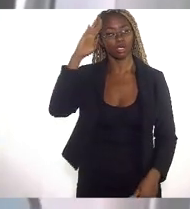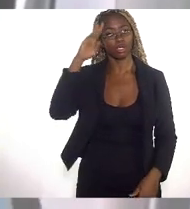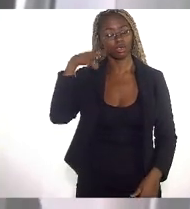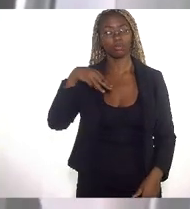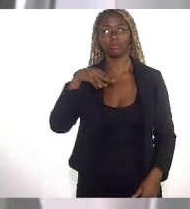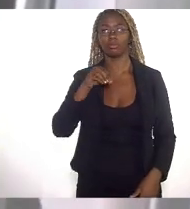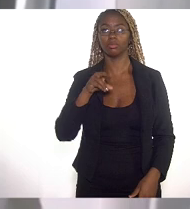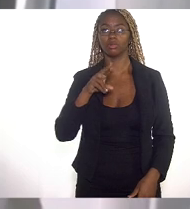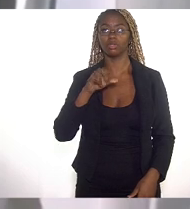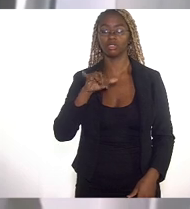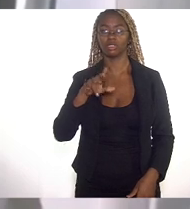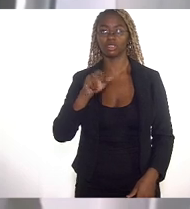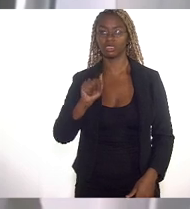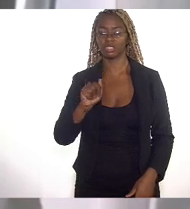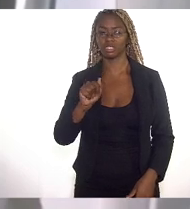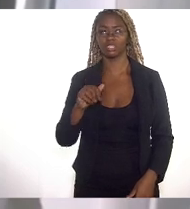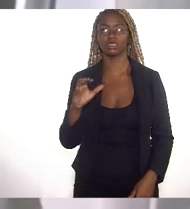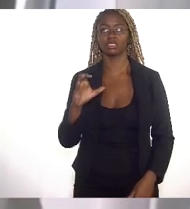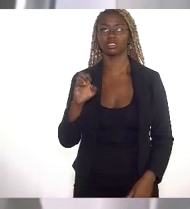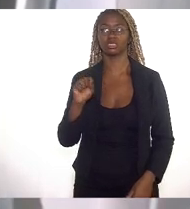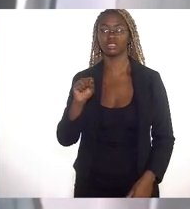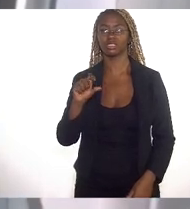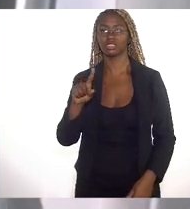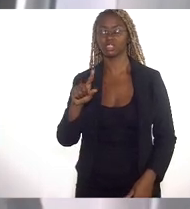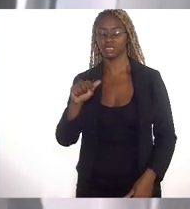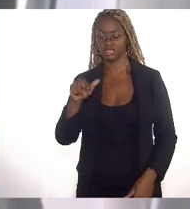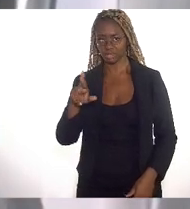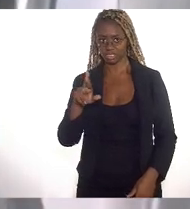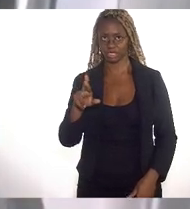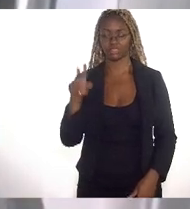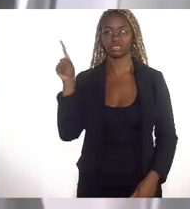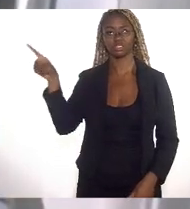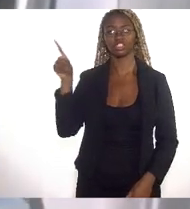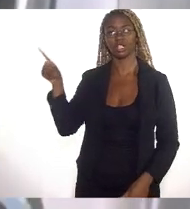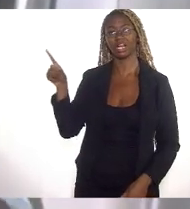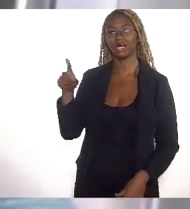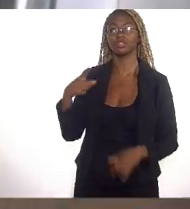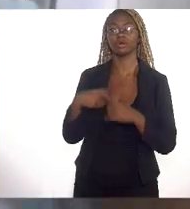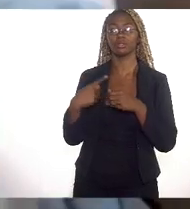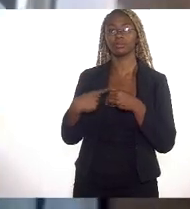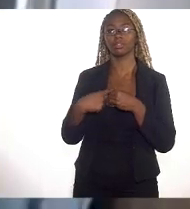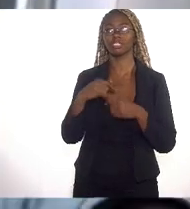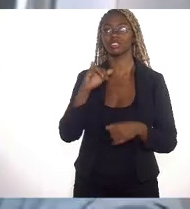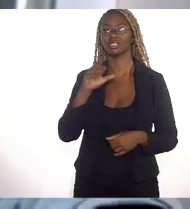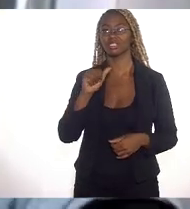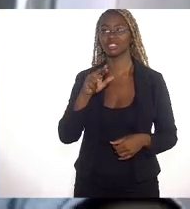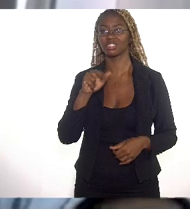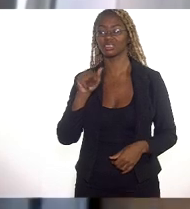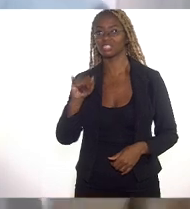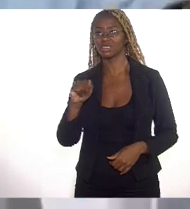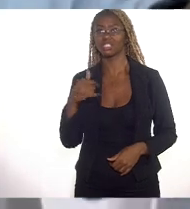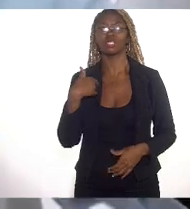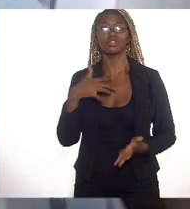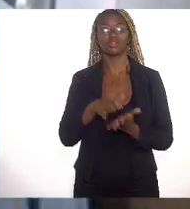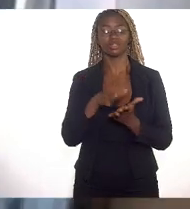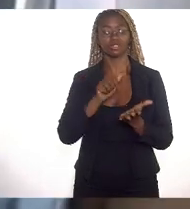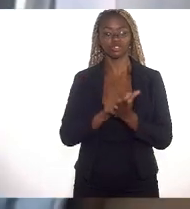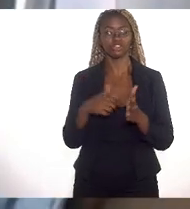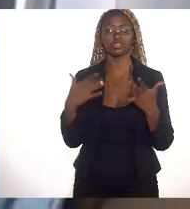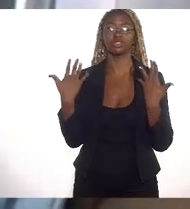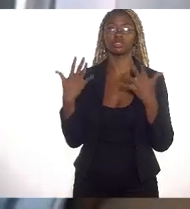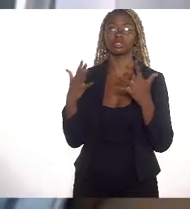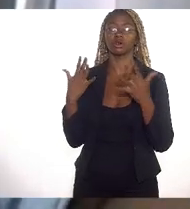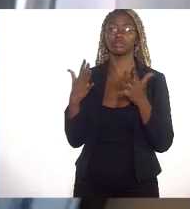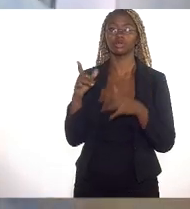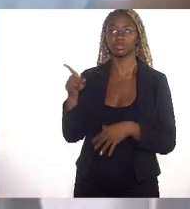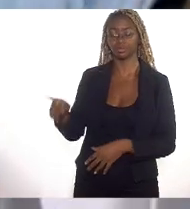César em um dos principais logradouros públicos do bairro de Caraí, na cidade de Niterói. Então, faço aqui esse registro, saudando